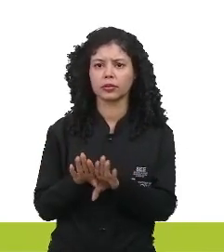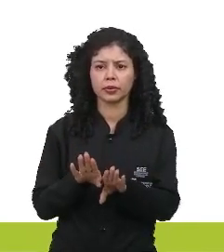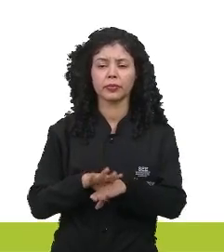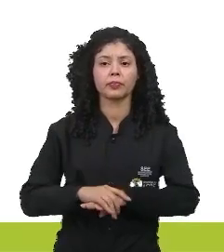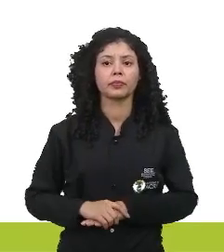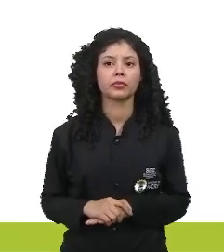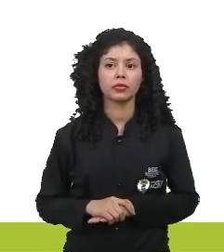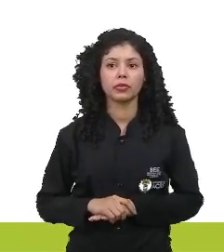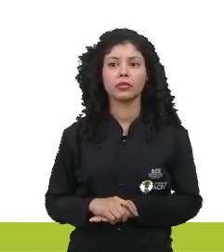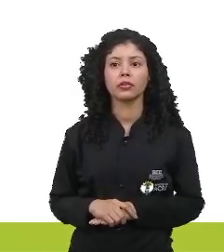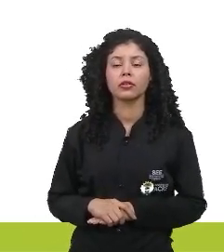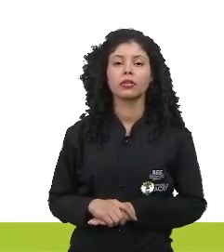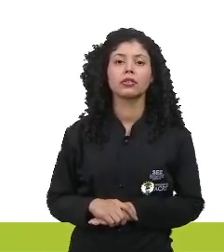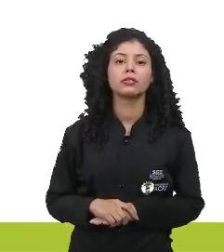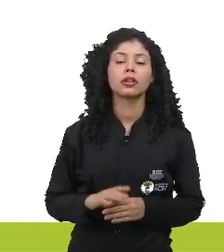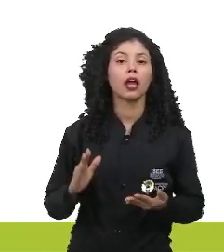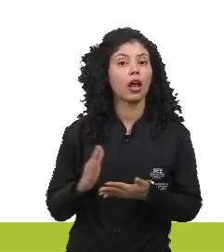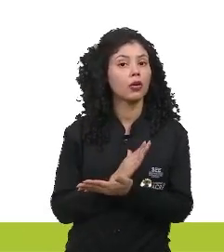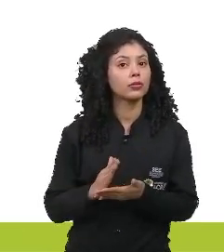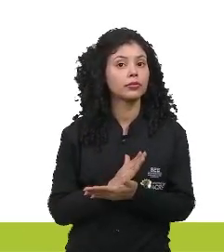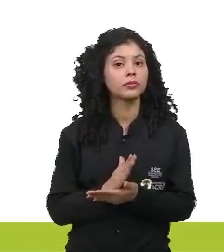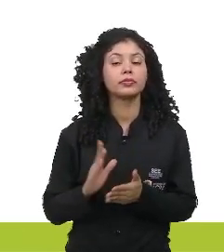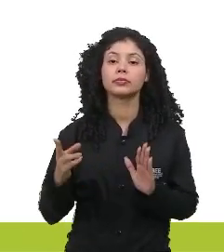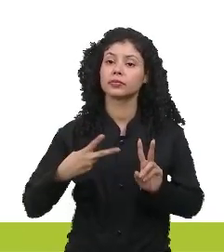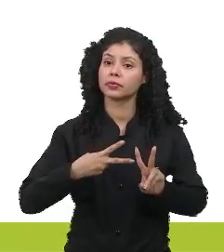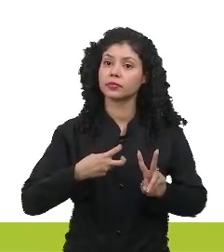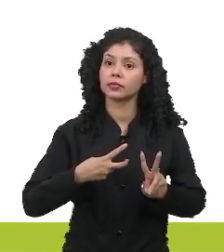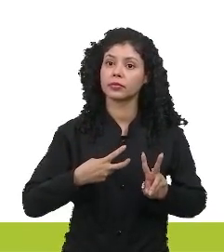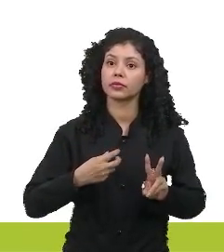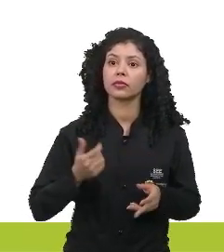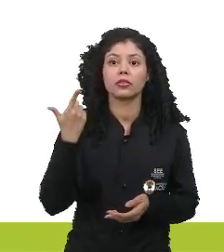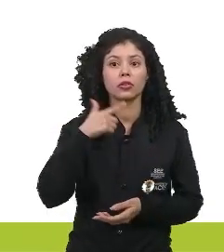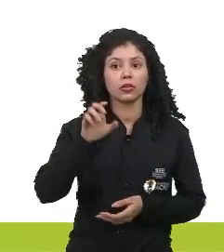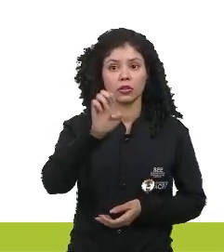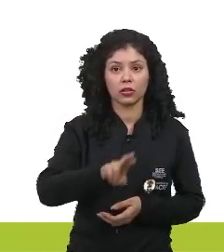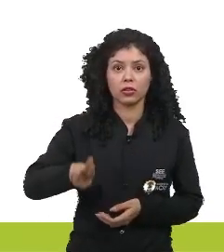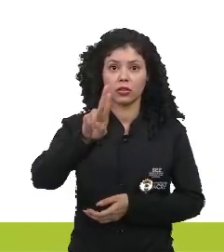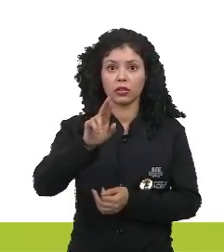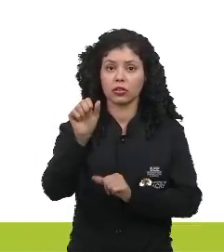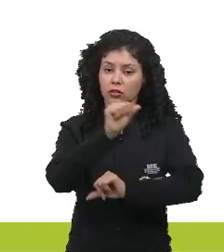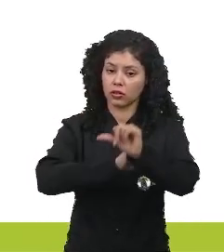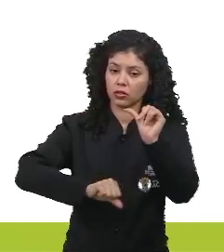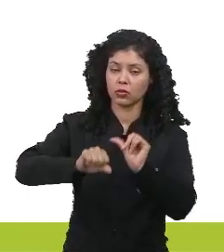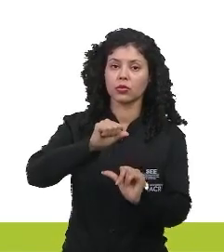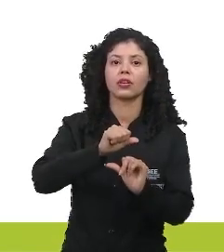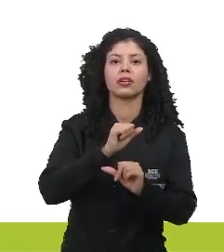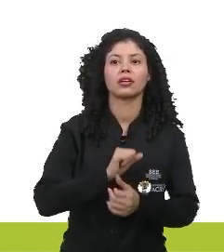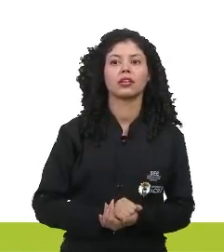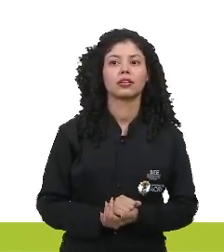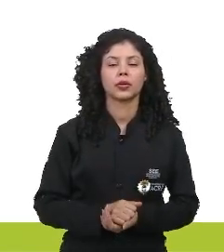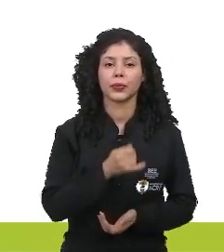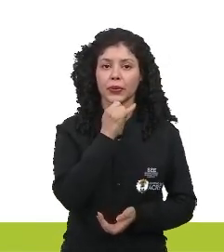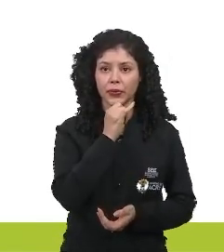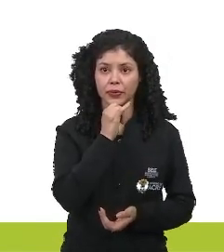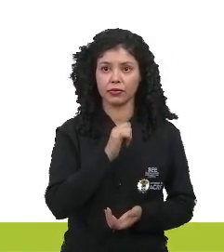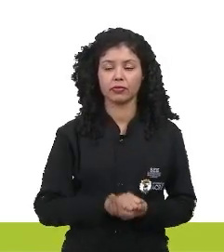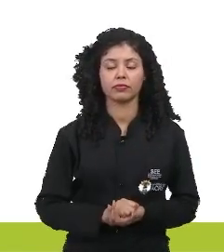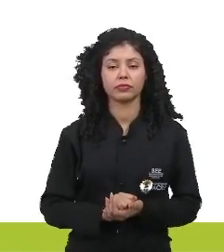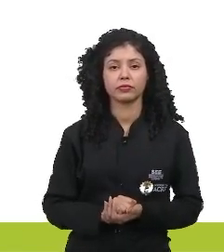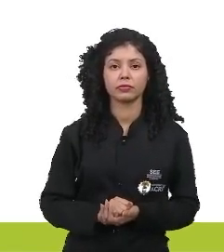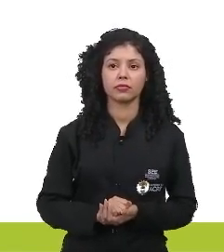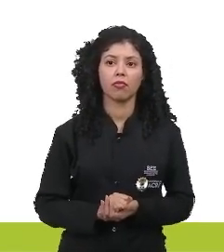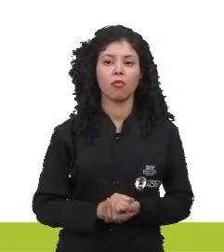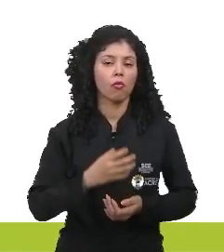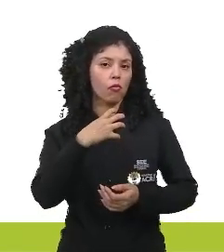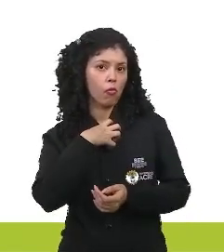escravidão. Alguns indígenas faziam até alianças com europeus rivais. Por exemplo,